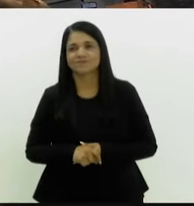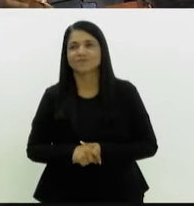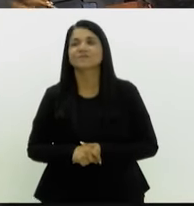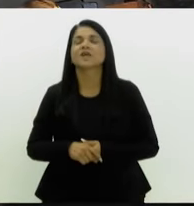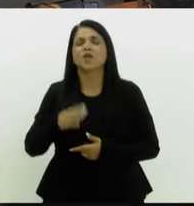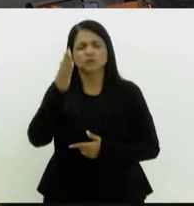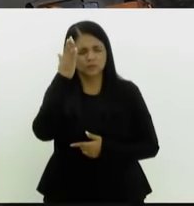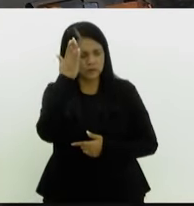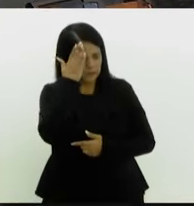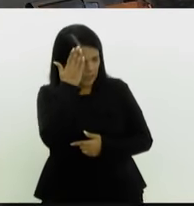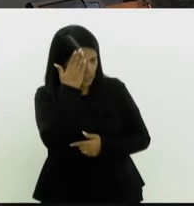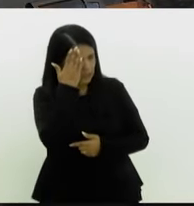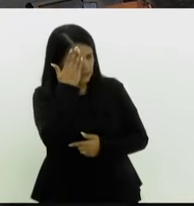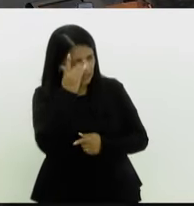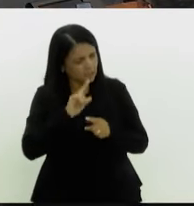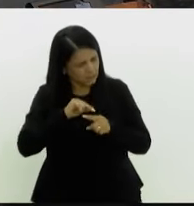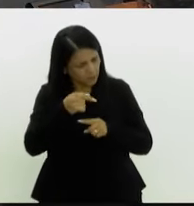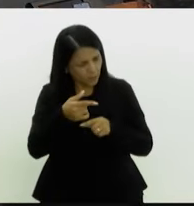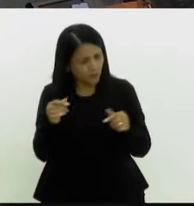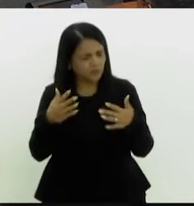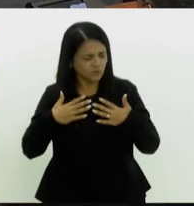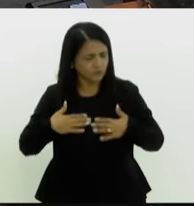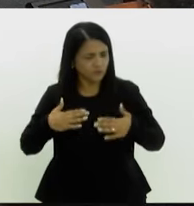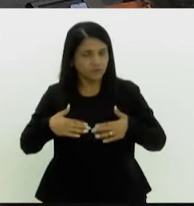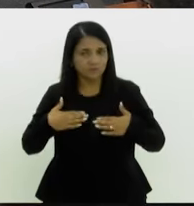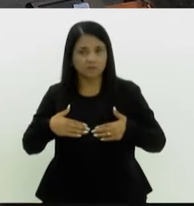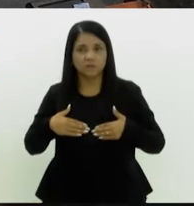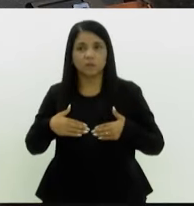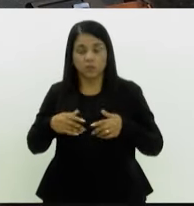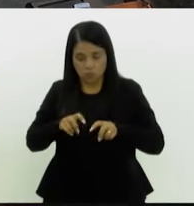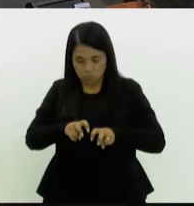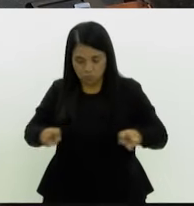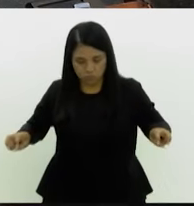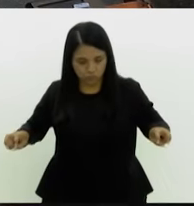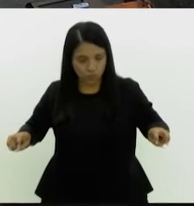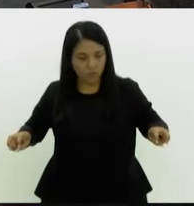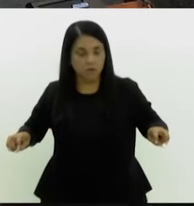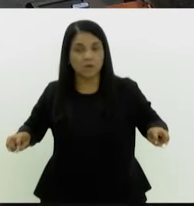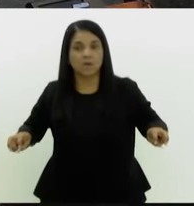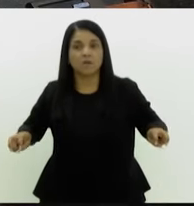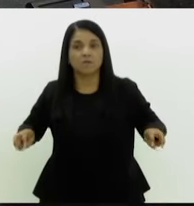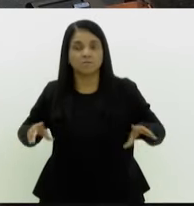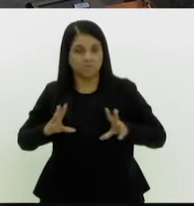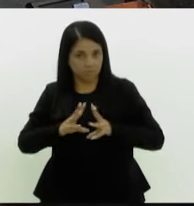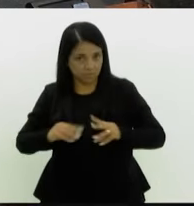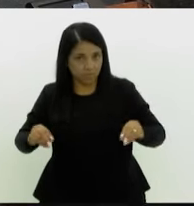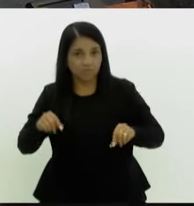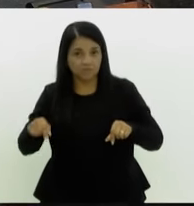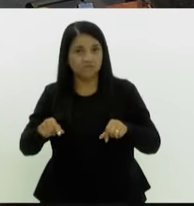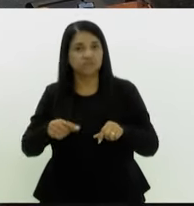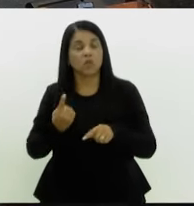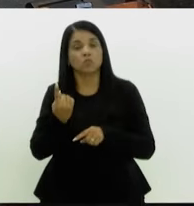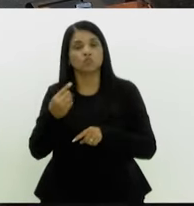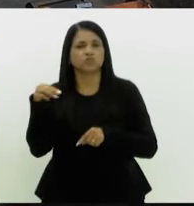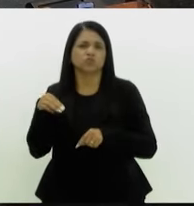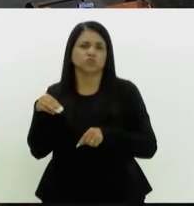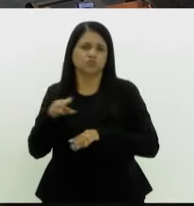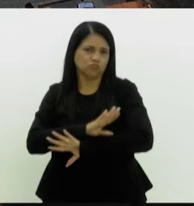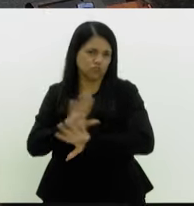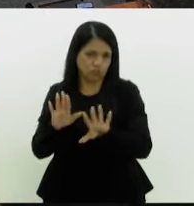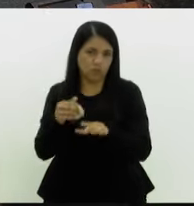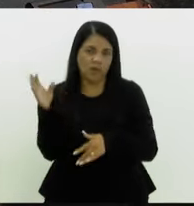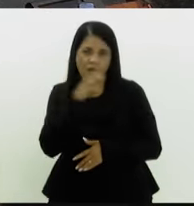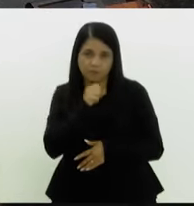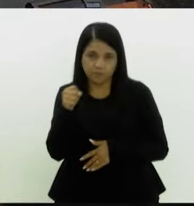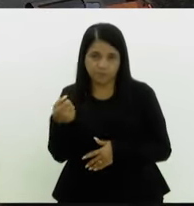Eu sei ela faz depois fica tranquila quando somar a outra mesa ela canta um segundinho E aí mulher é assim